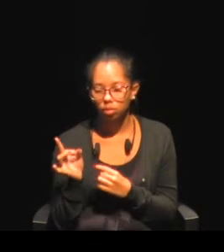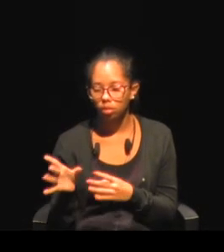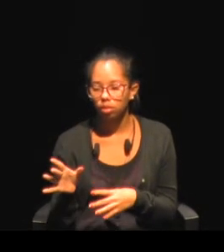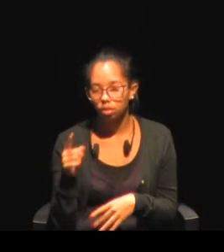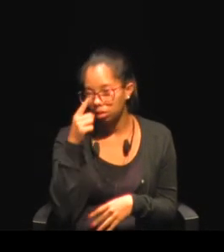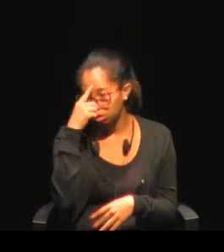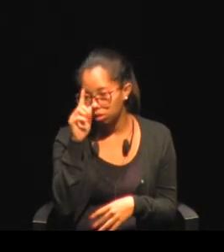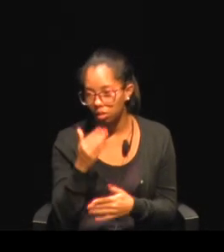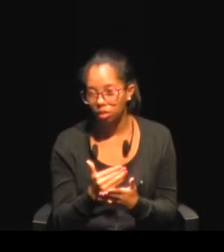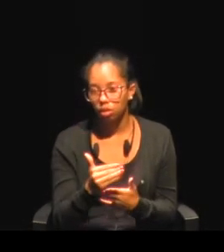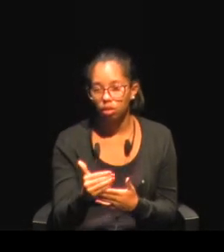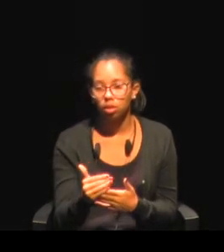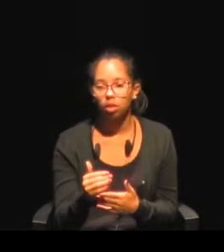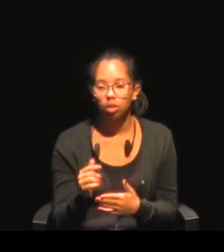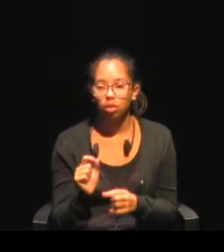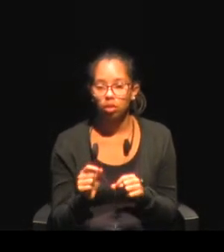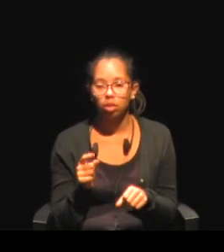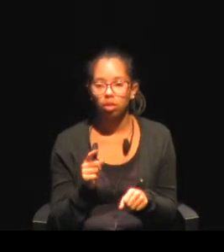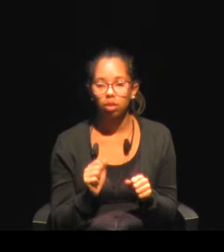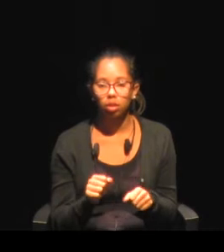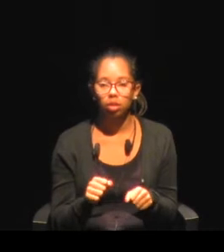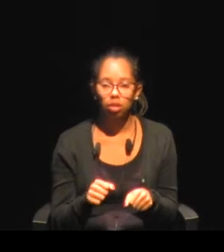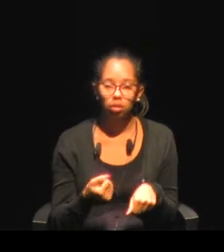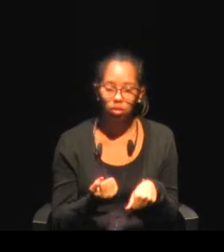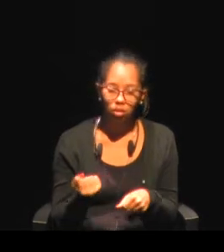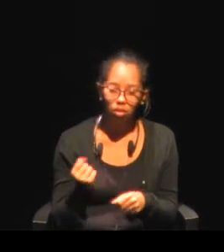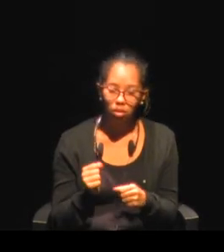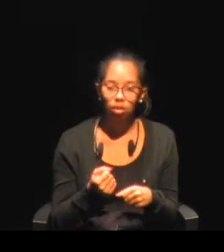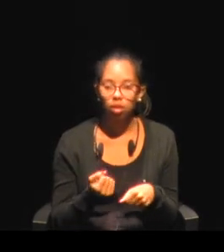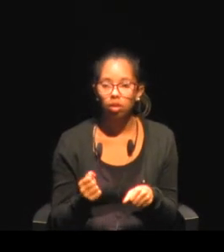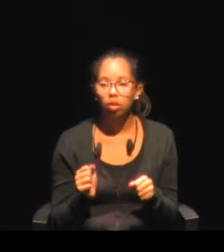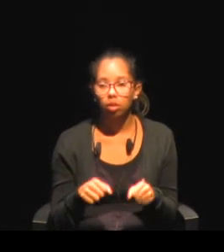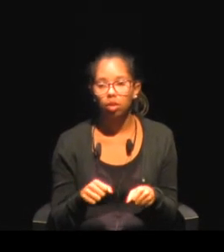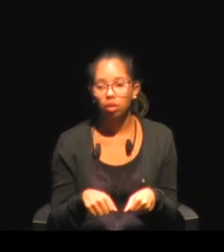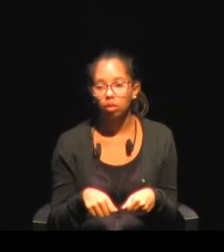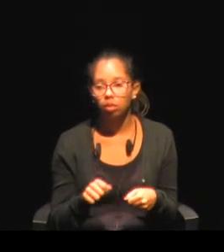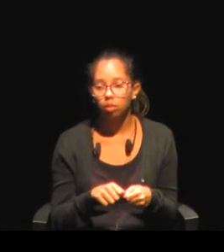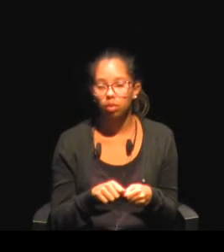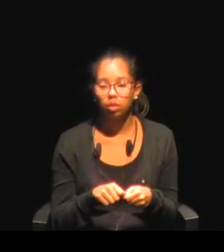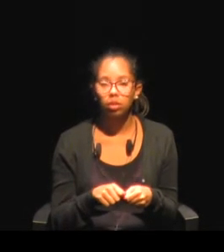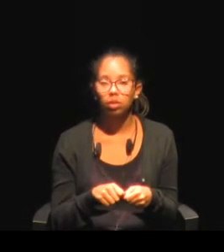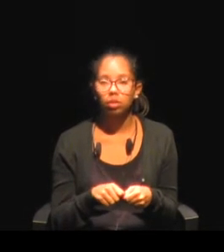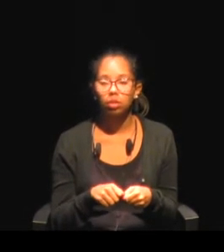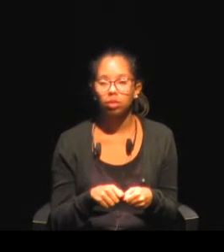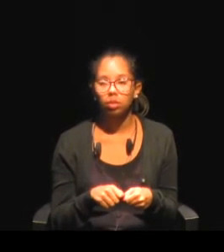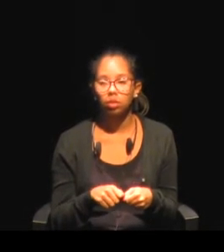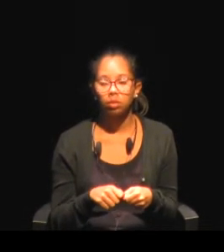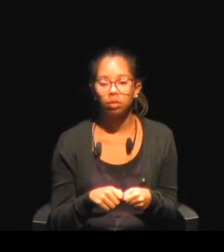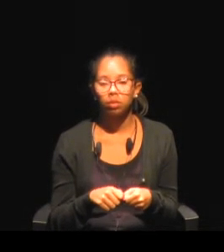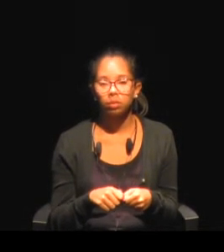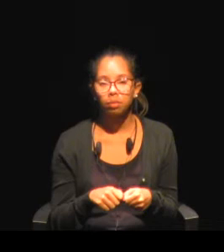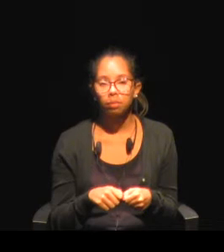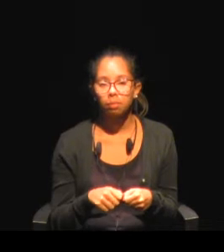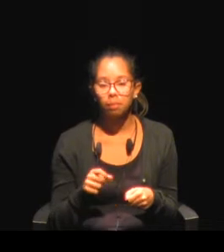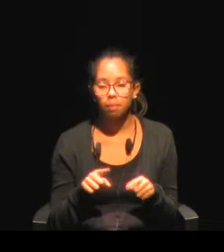devesse abandonar essa ideia e prosseguir naquilo que era a escavação na rocha fragmentada